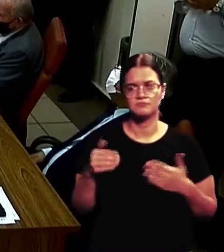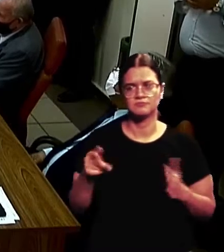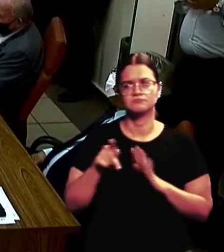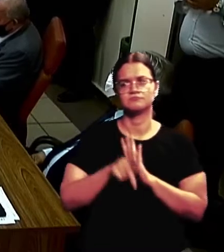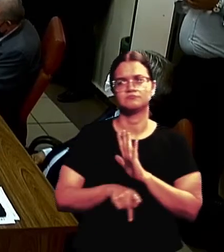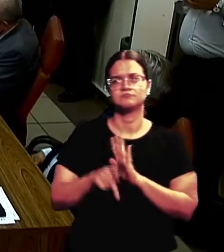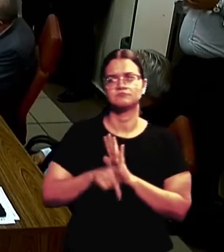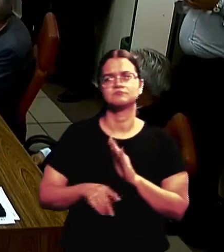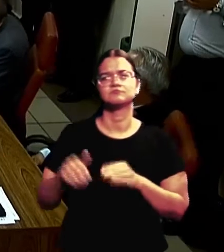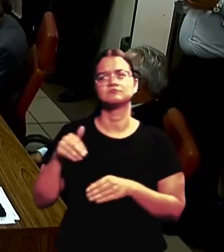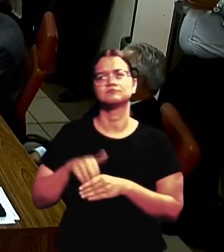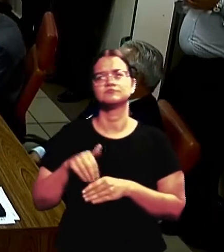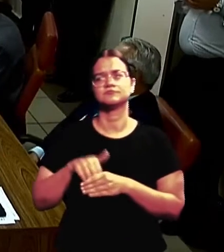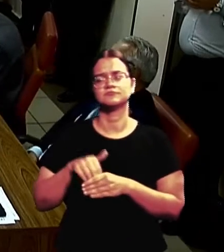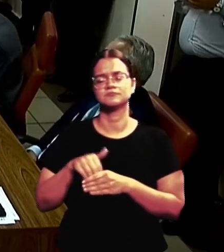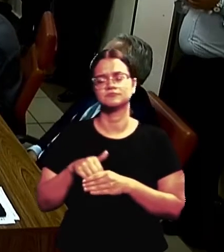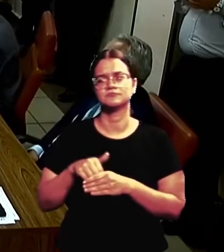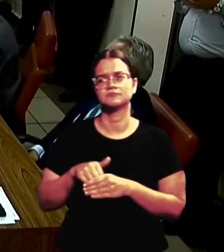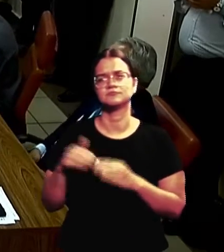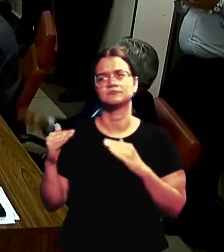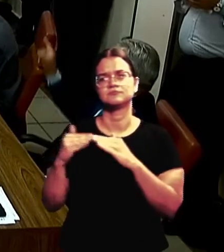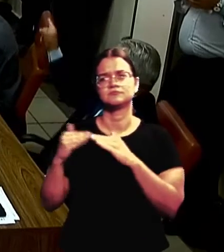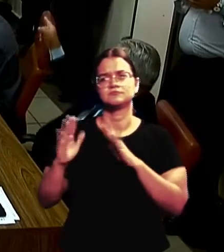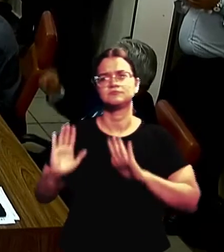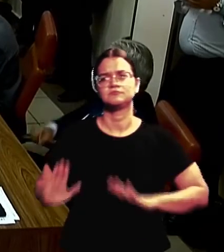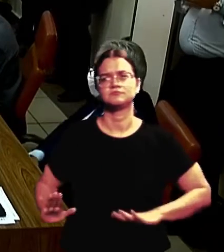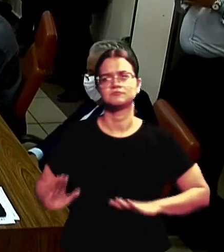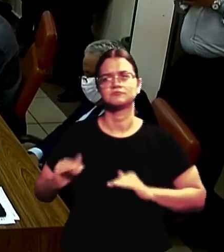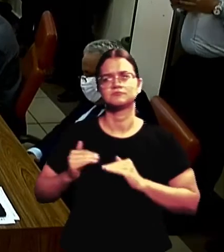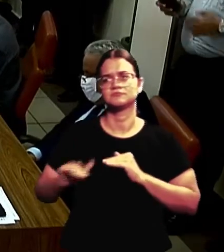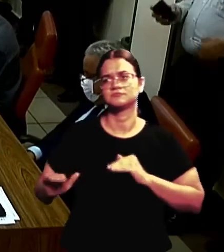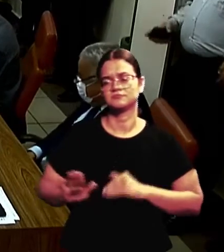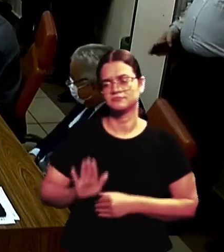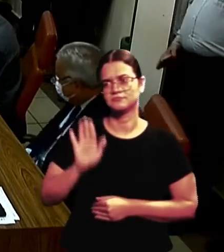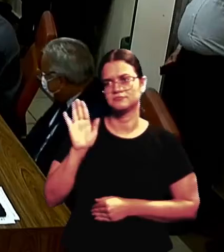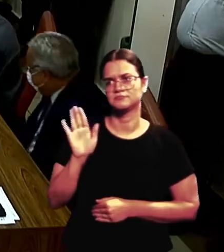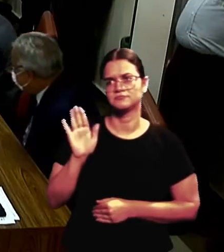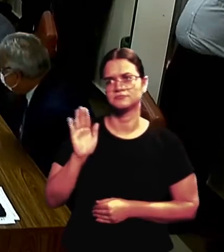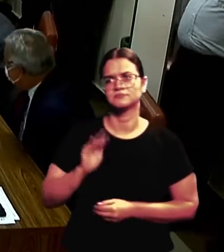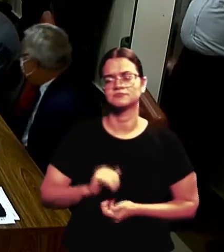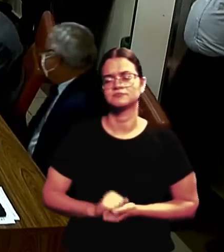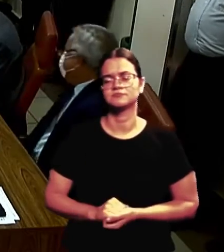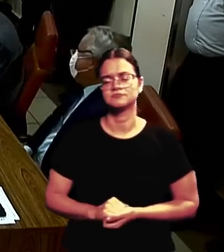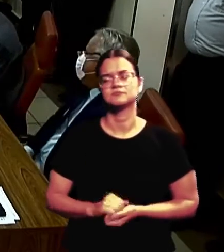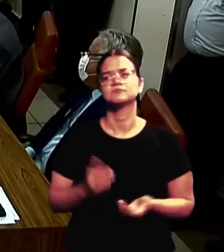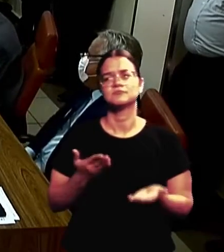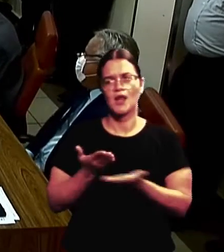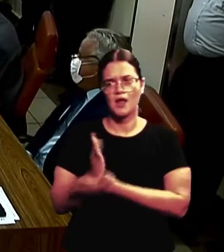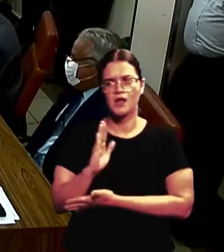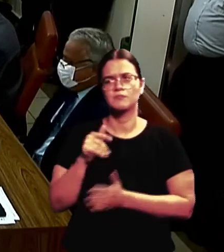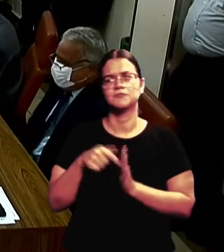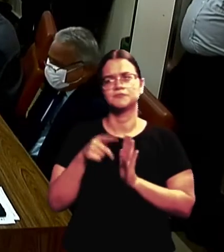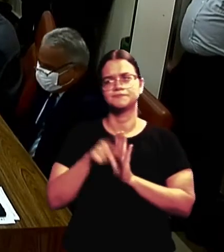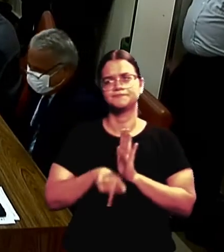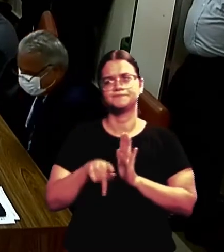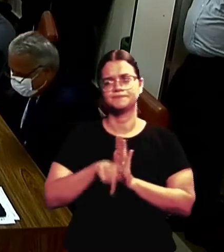Portanto, o projeto está em votação. Favoráveis permaneçam como estão, os contrários se manifestem.